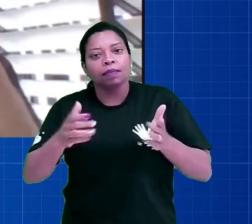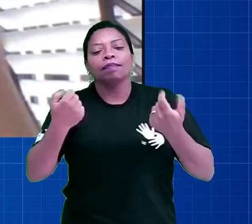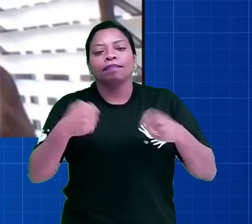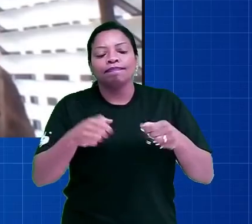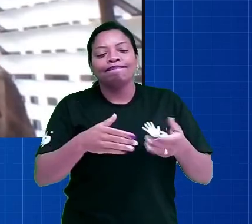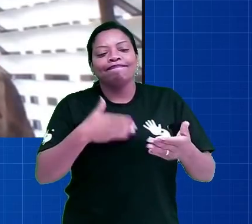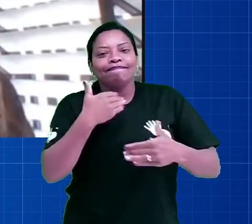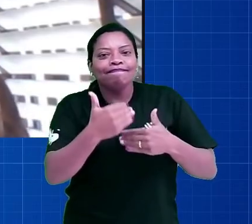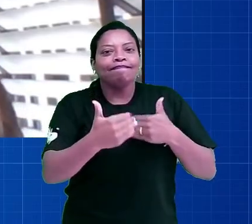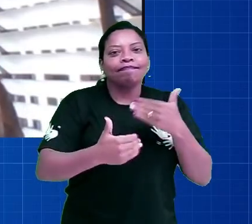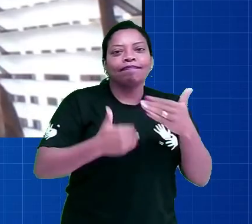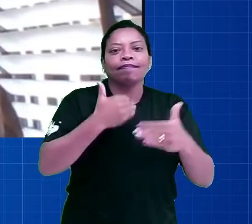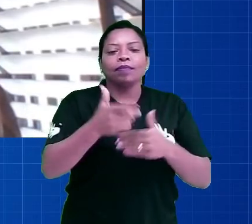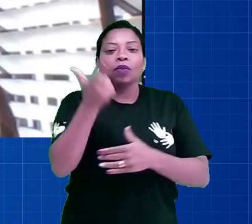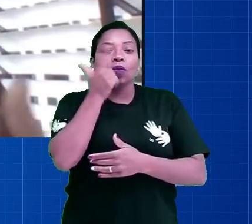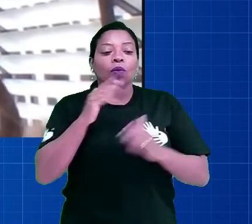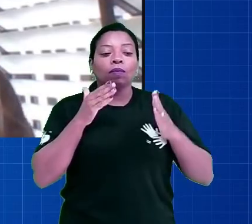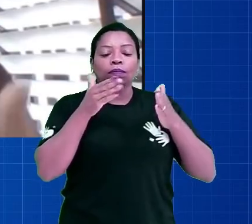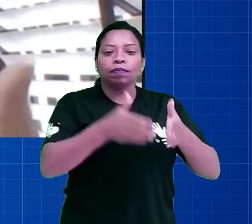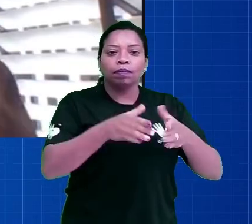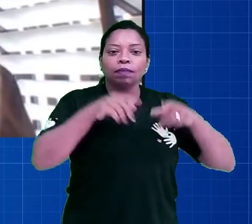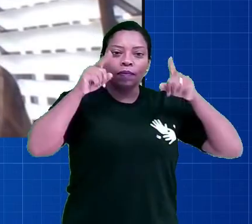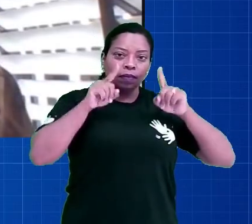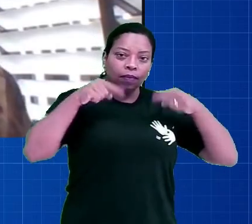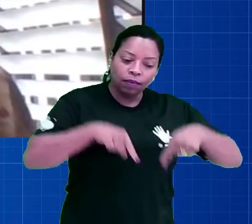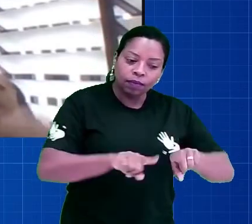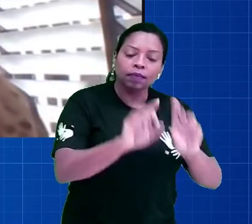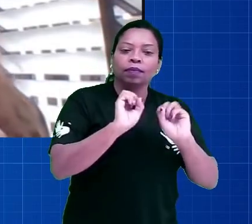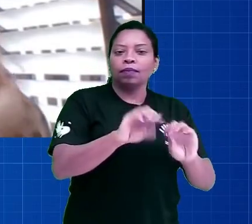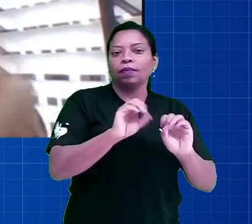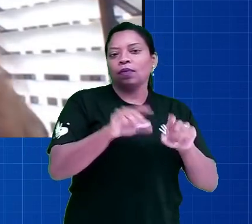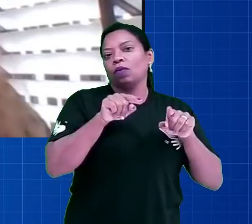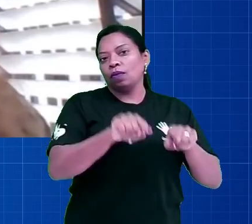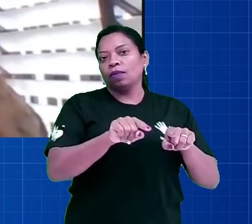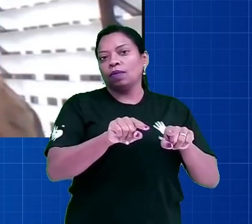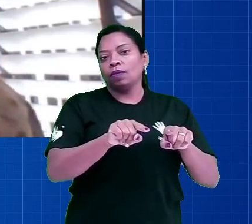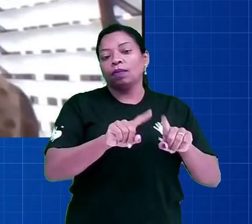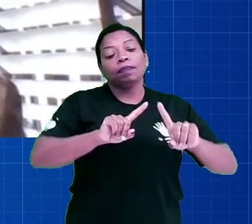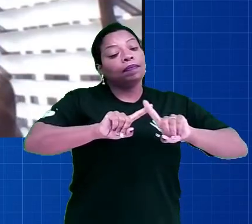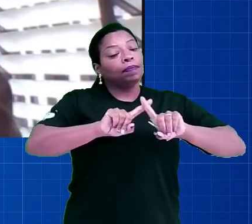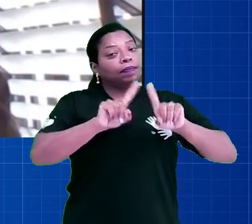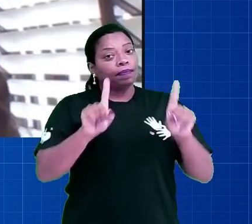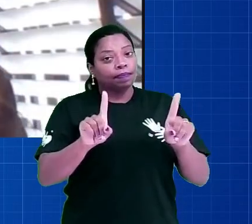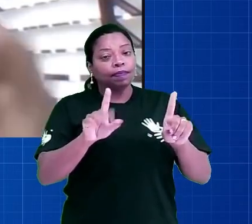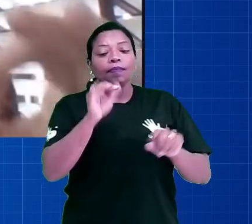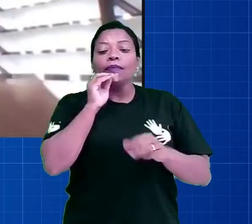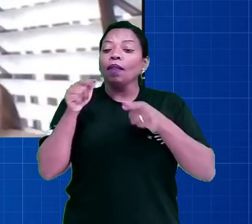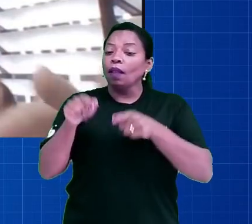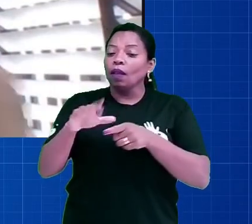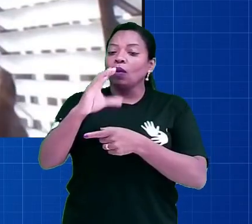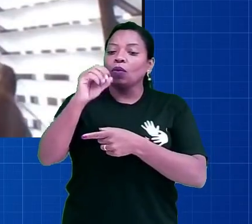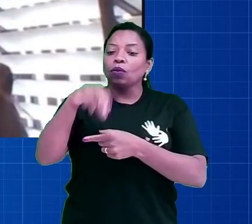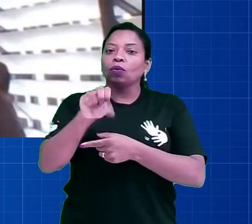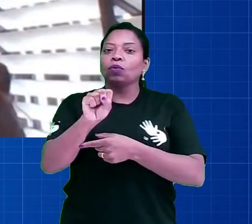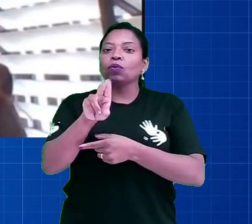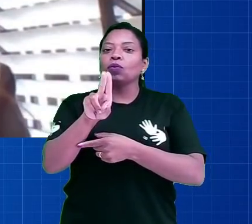que são etapas, né, que é preciso alcançar para chegarmos efetivamente nessa perspectiva. Então, assim,